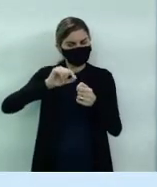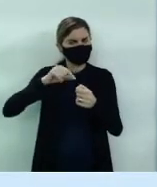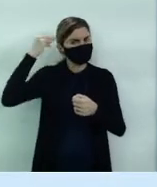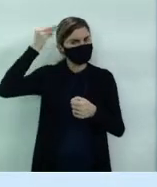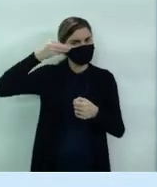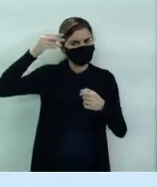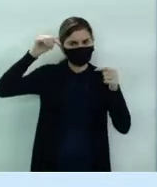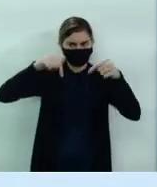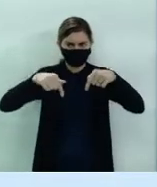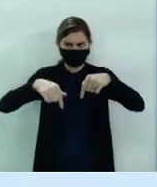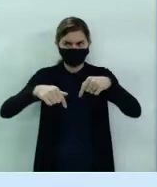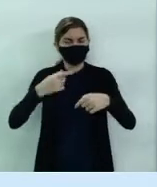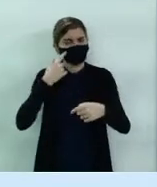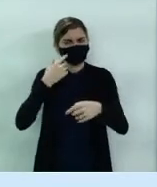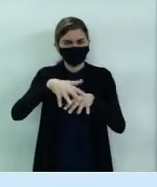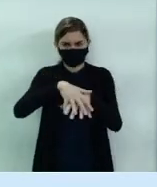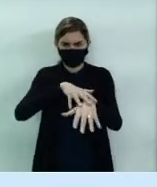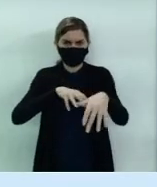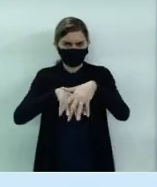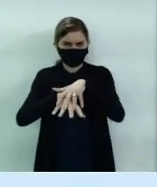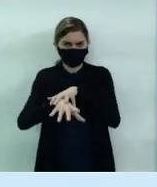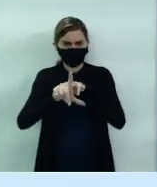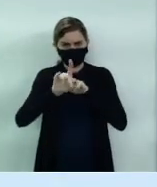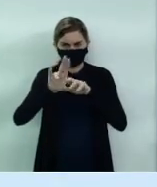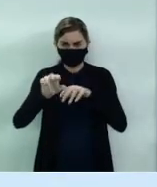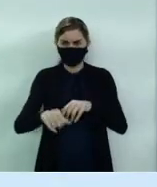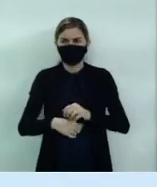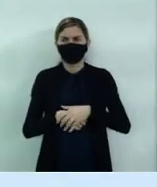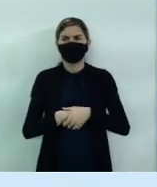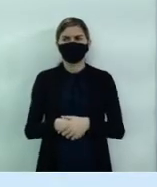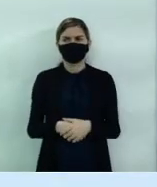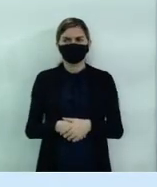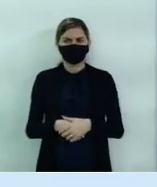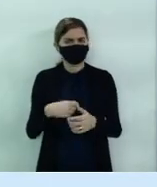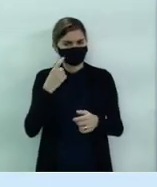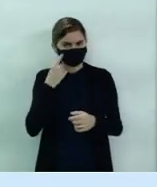esse experimento aí. Eu vou colocar aqui a minha luva.